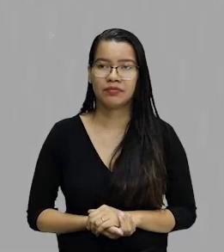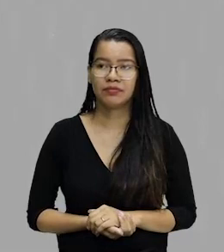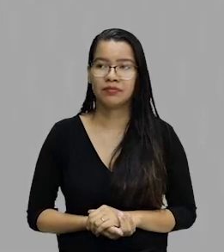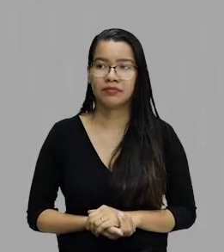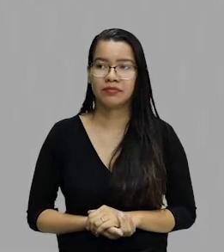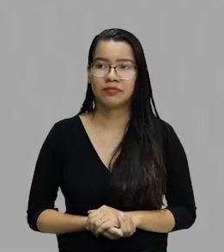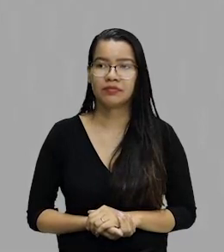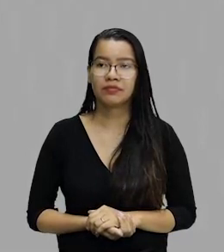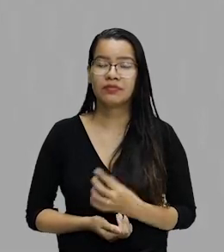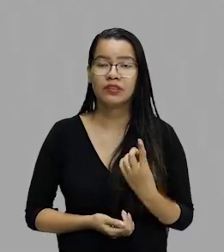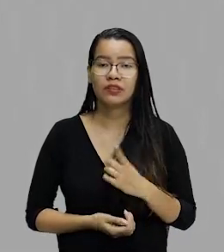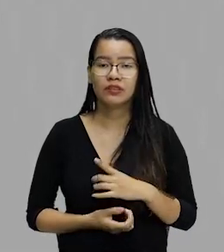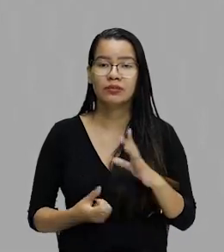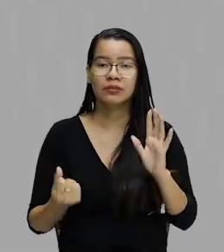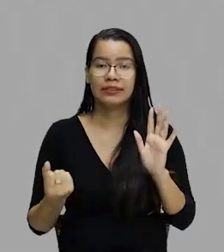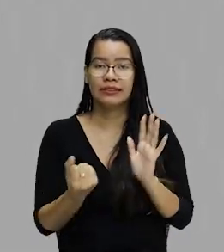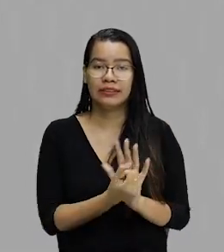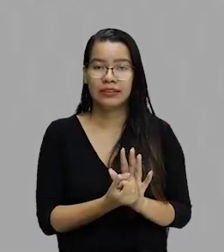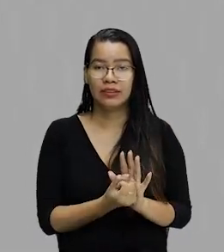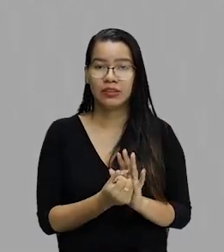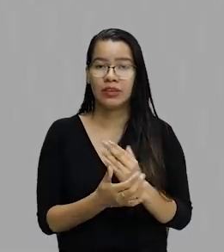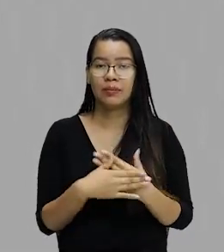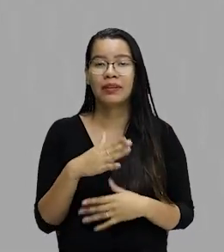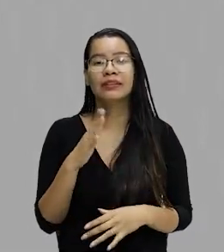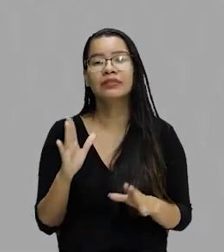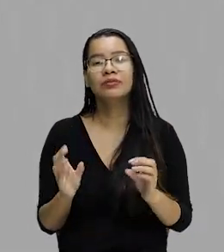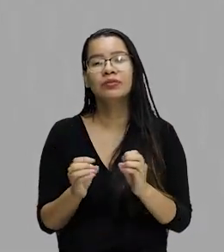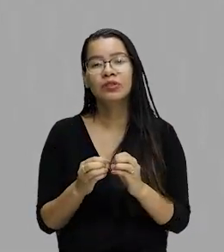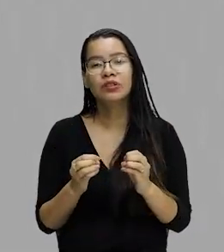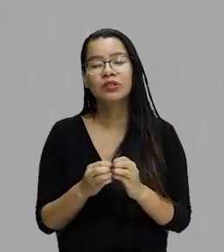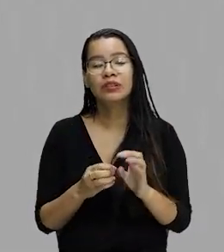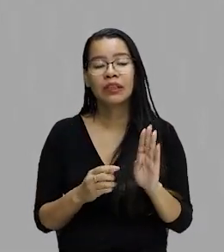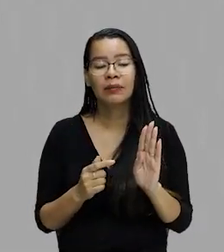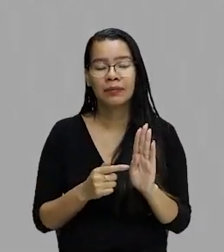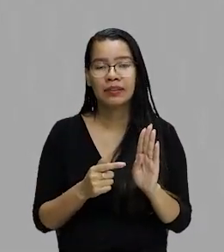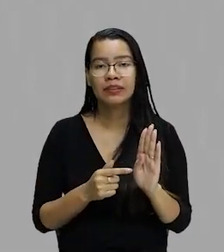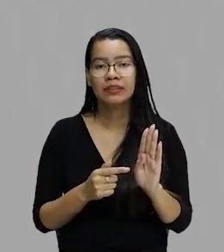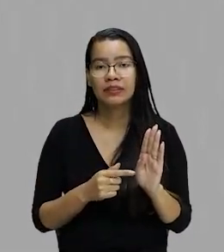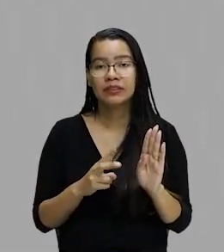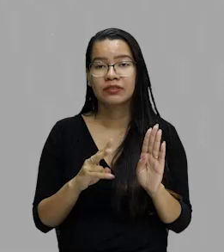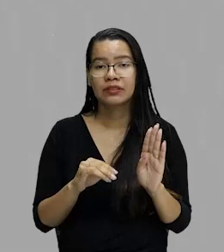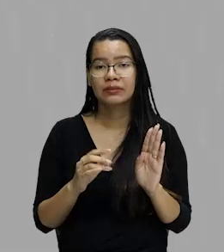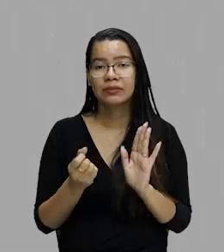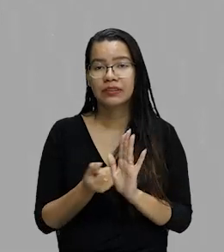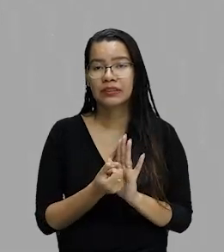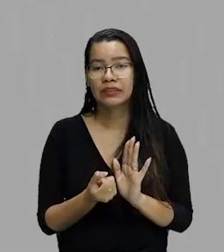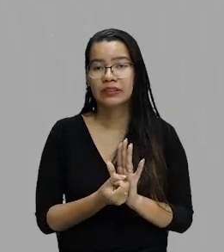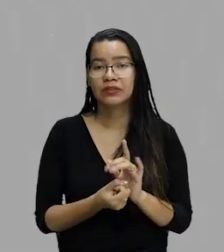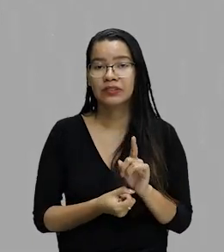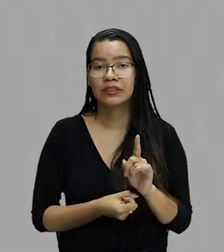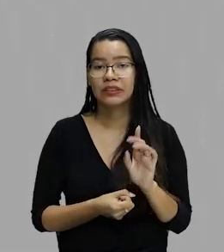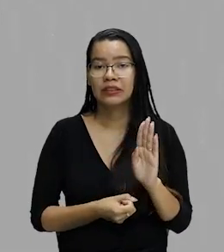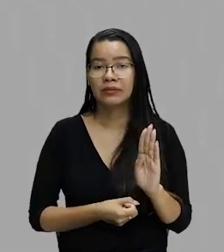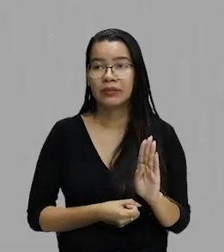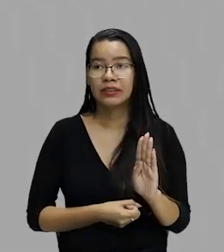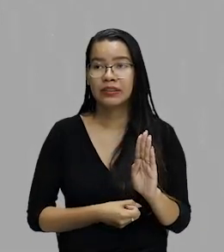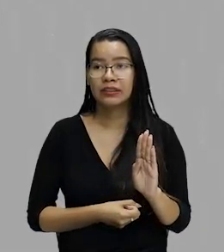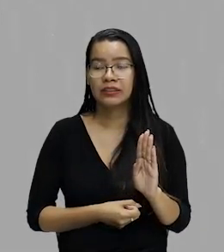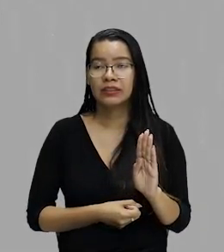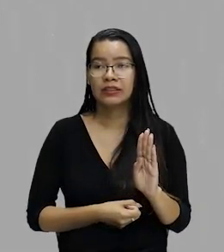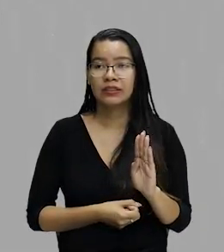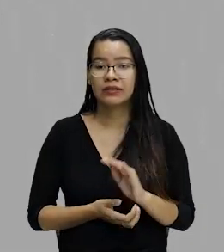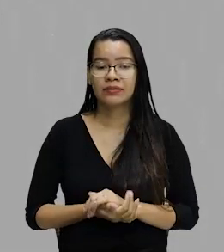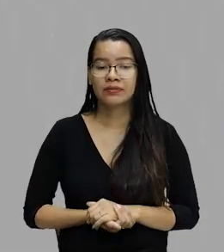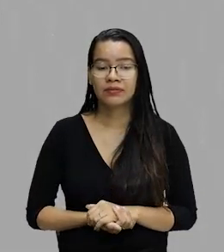marcar. Nós vamos marcar, portanto, aquela que está mais próxima que a letra B de bola. Você marca a letra B, marque para você letra B